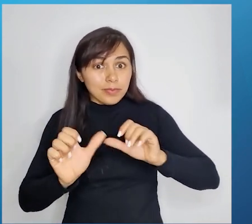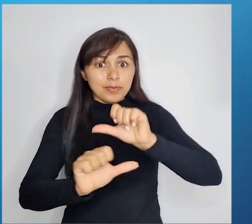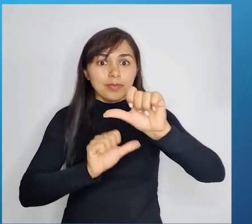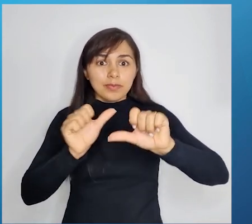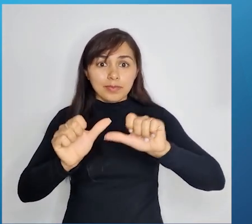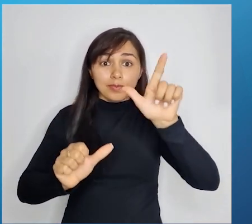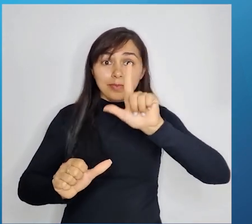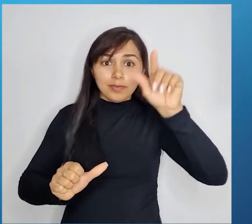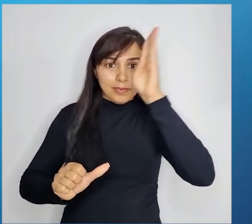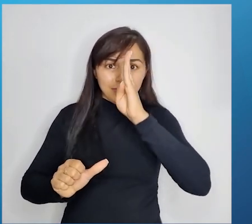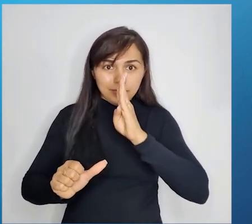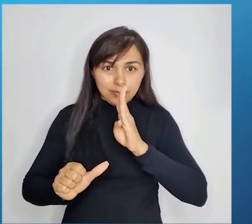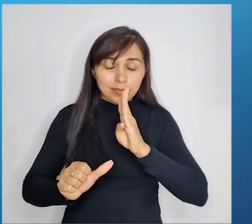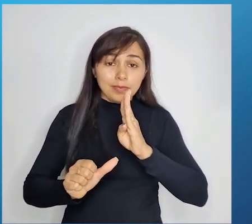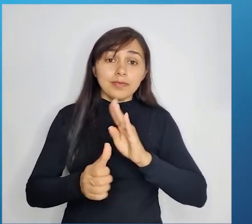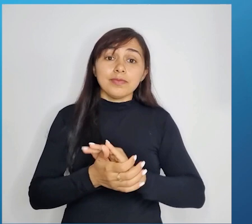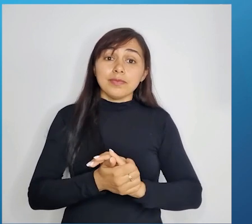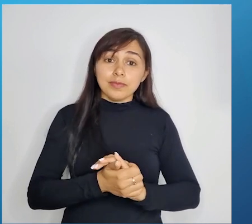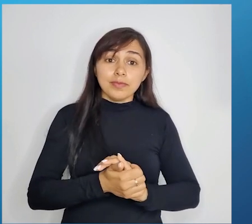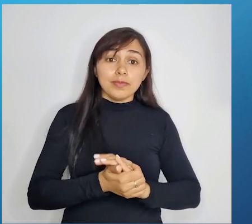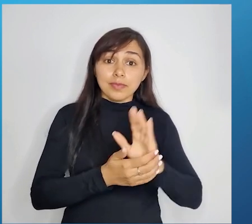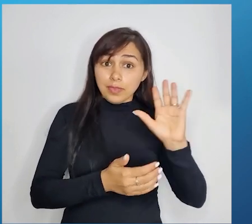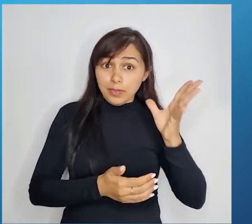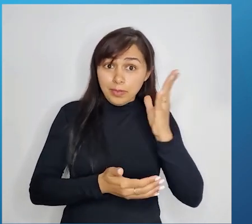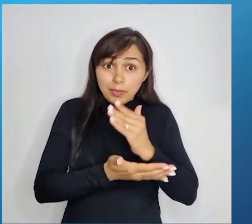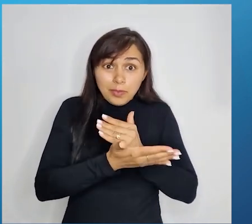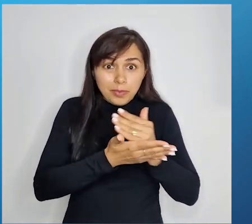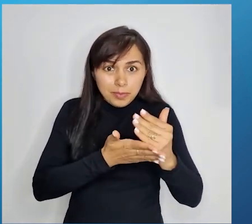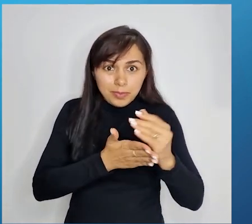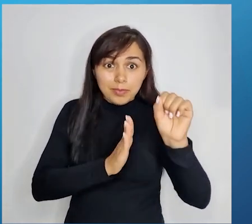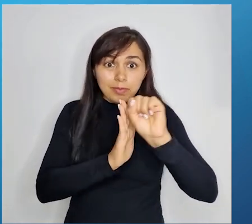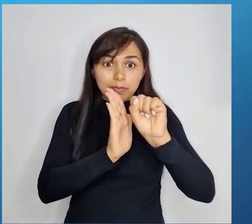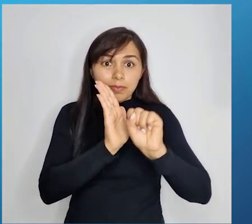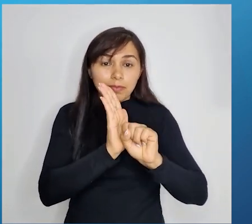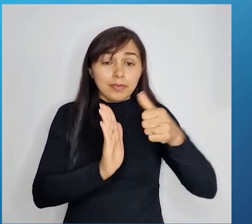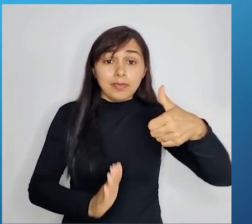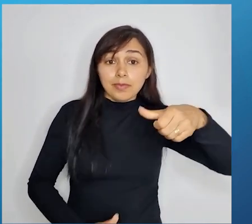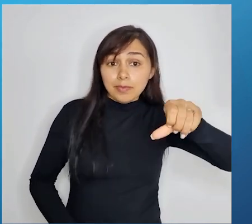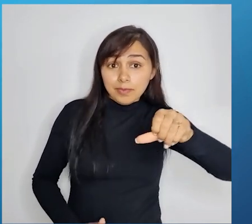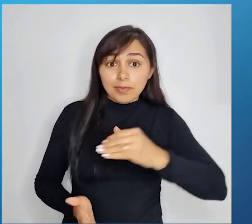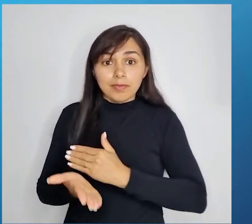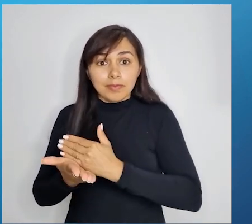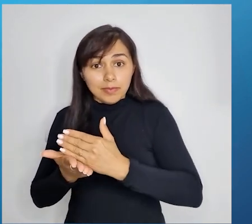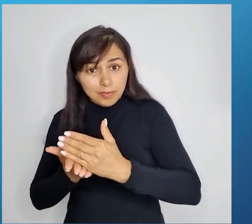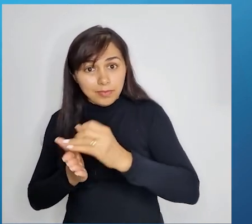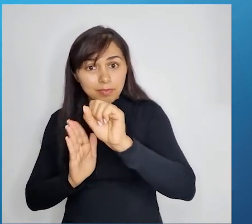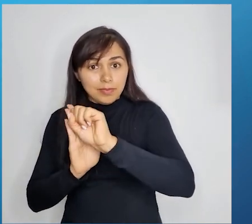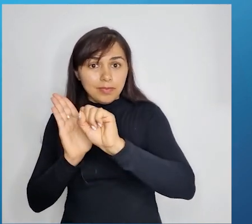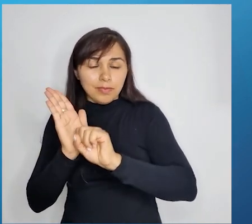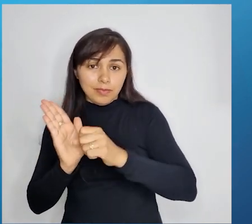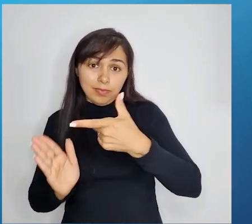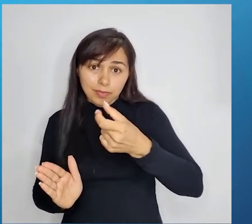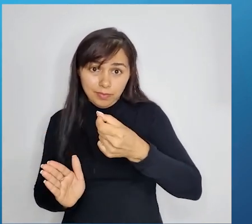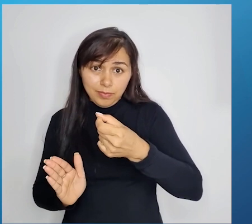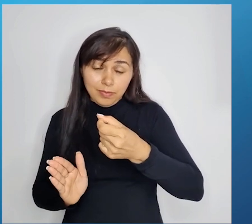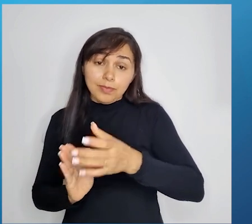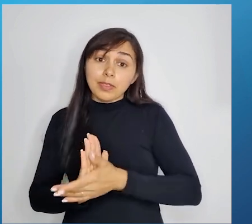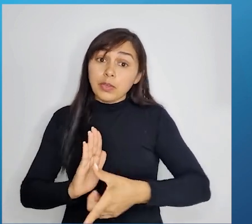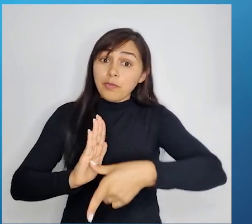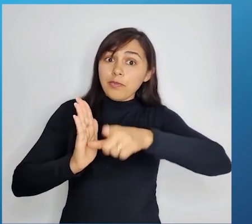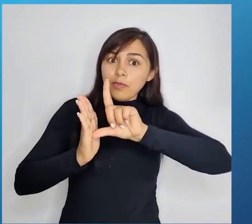brasileira que ocorreu aproximadamente entre o século XIX e o início do século XX, preparando o terreno para o